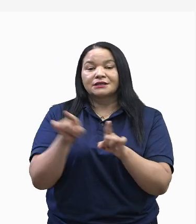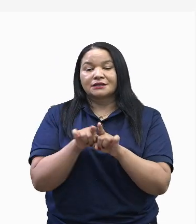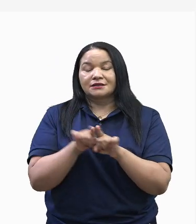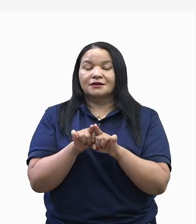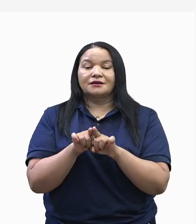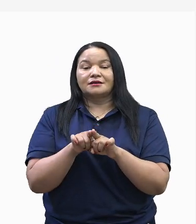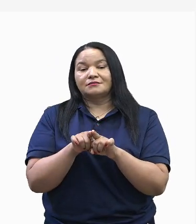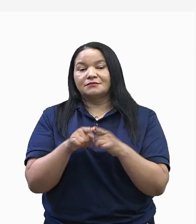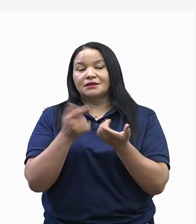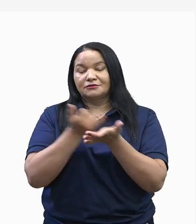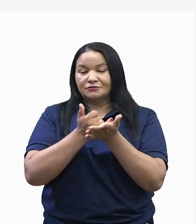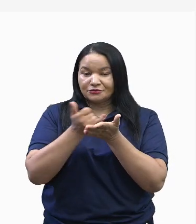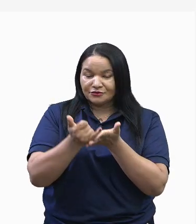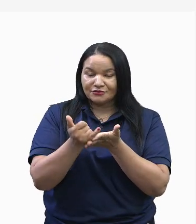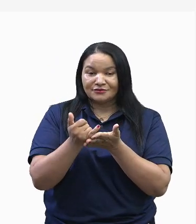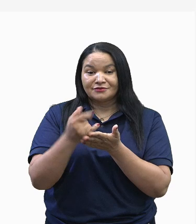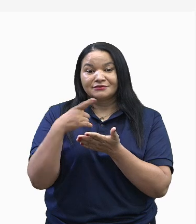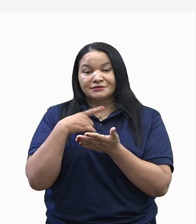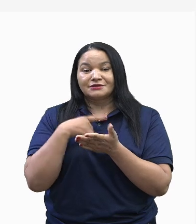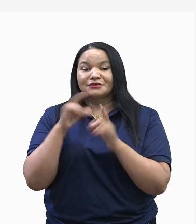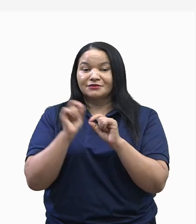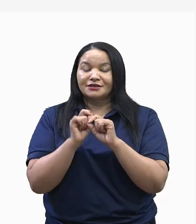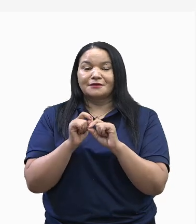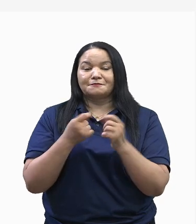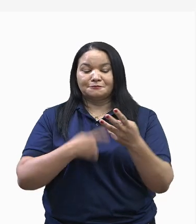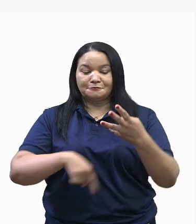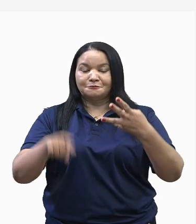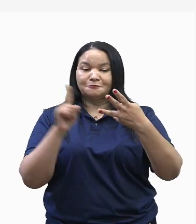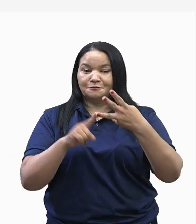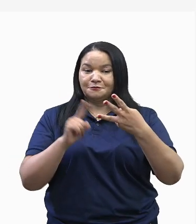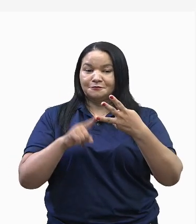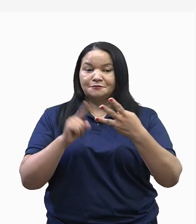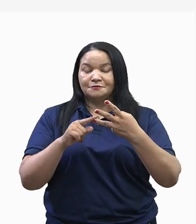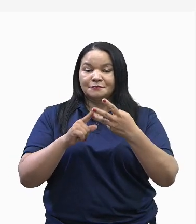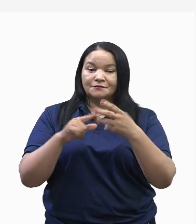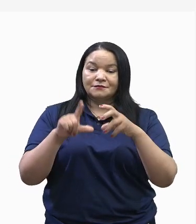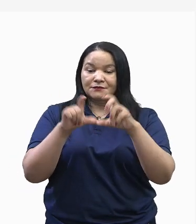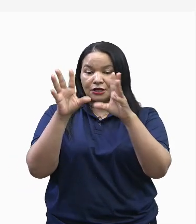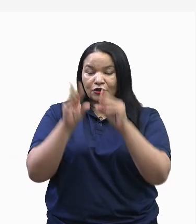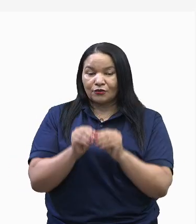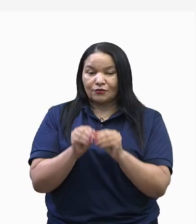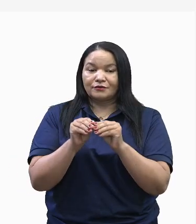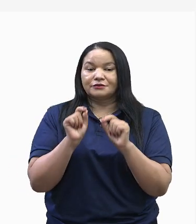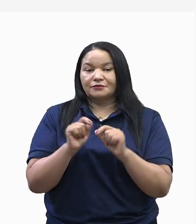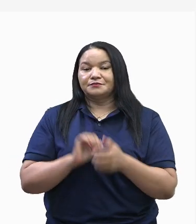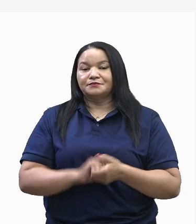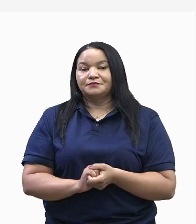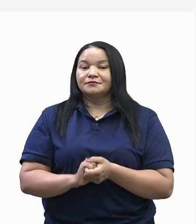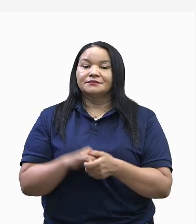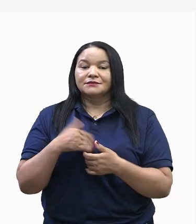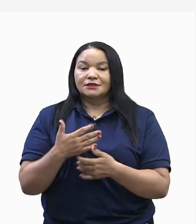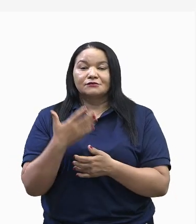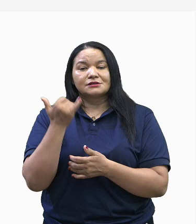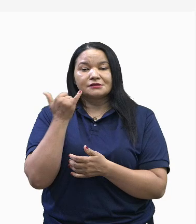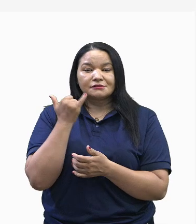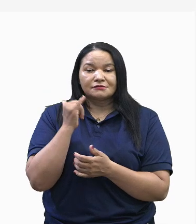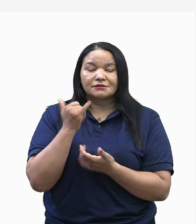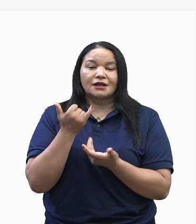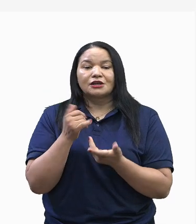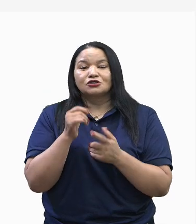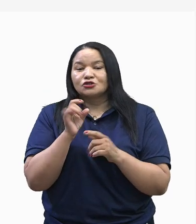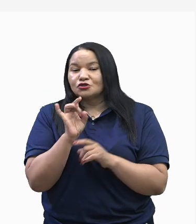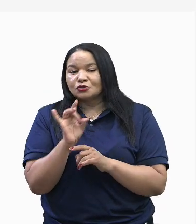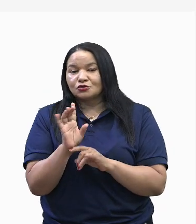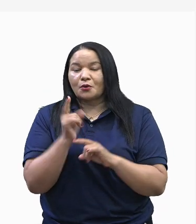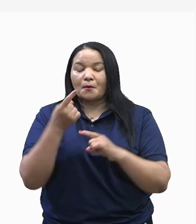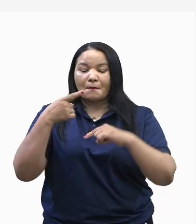na introdução, temos a conclusão. Vamos ver a conclusão. Assim, o celular deixa de ser apenas